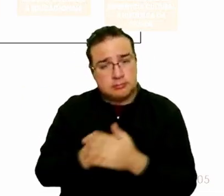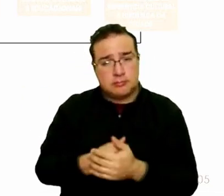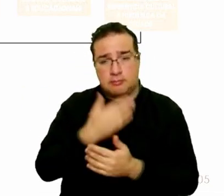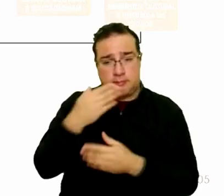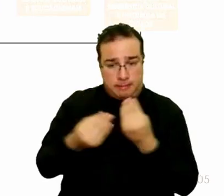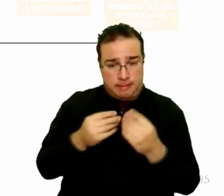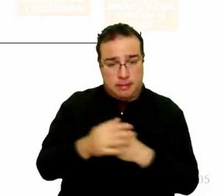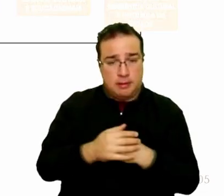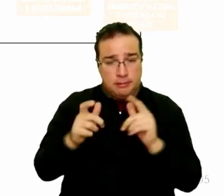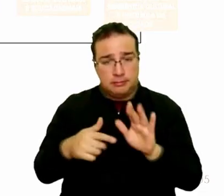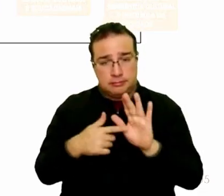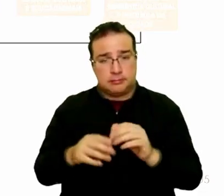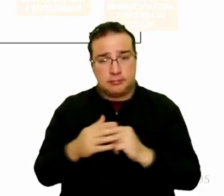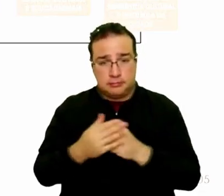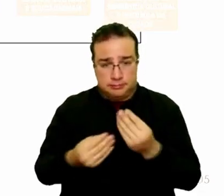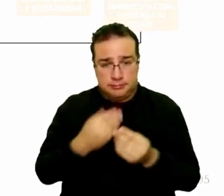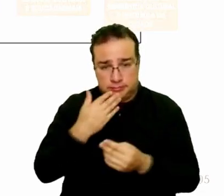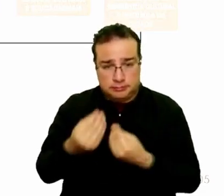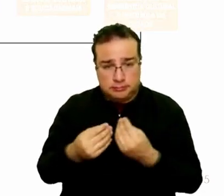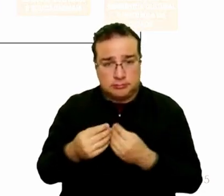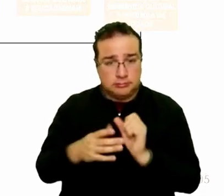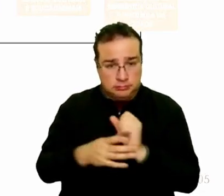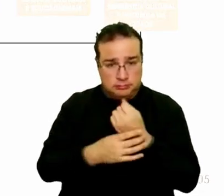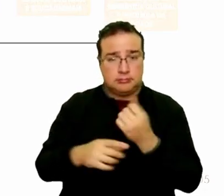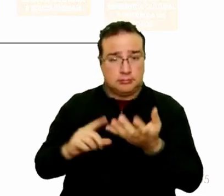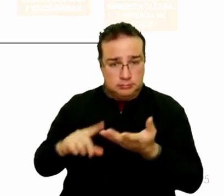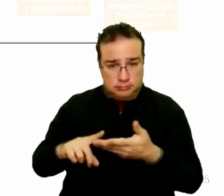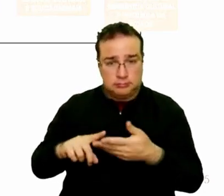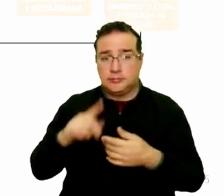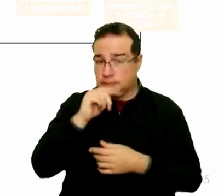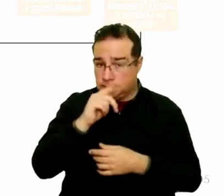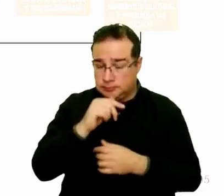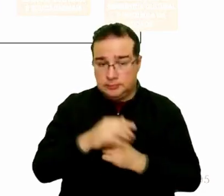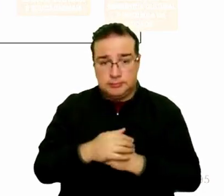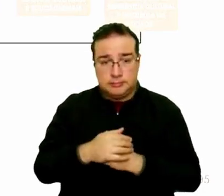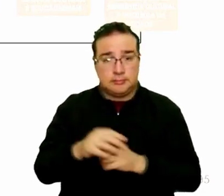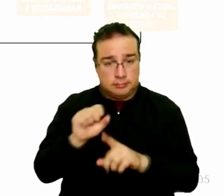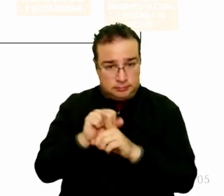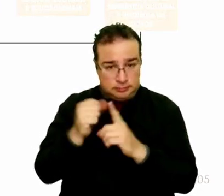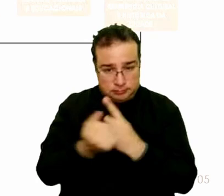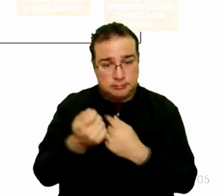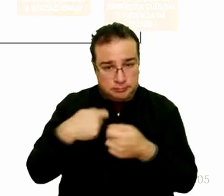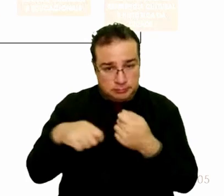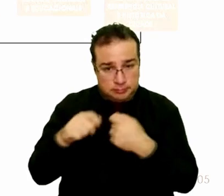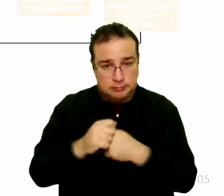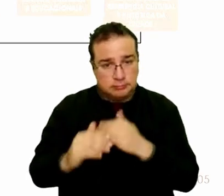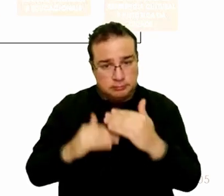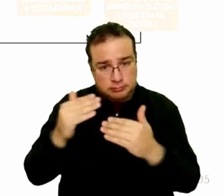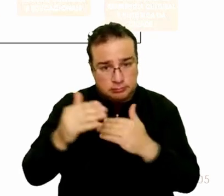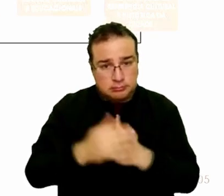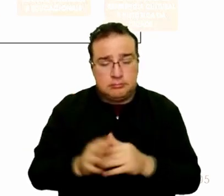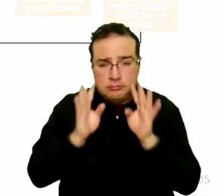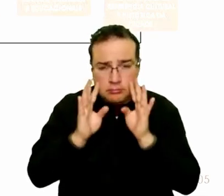uma melhoria dos espaços, além de uma melhoria e garantia da qualidade da água. Já no social e no econômico, promover